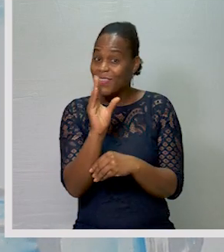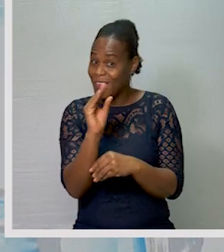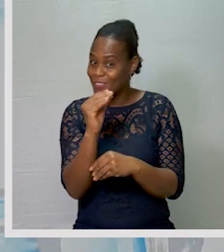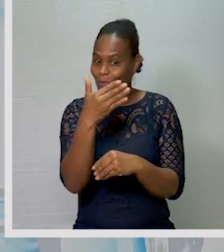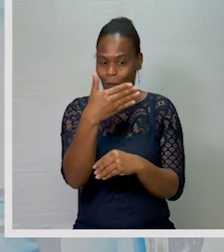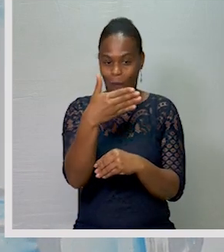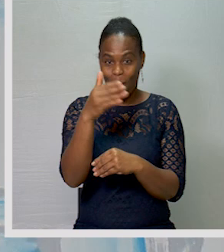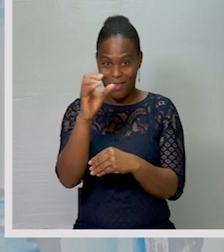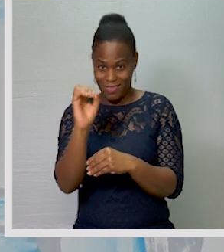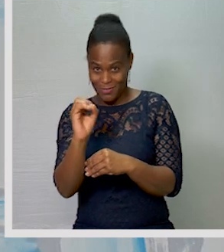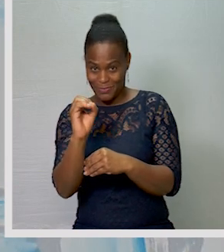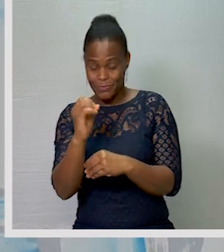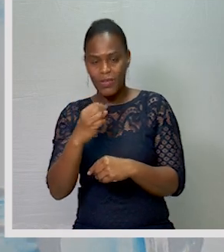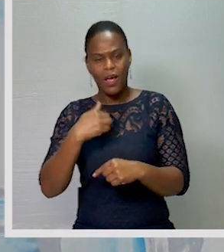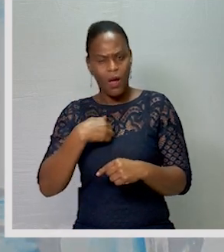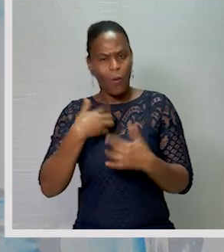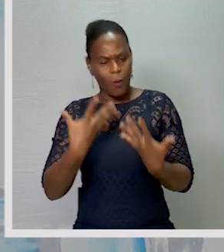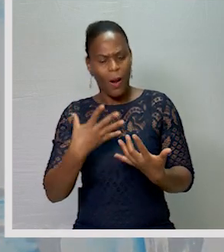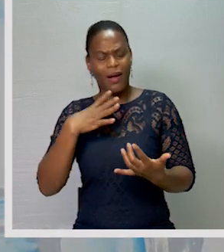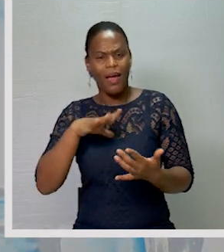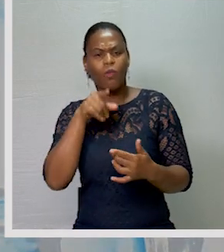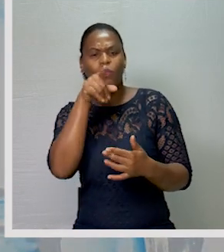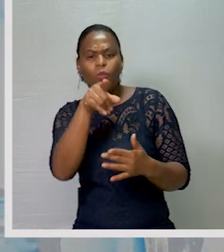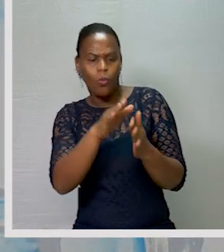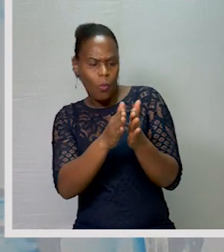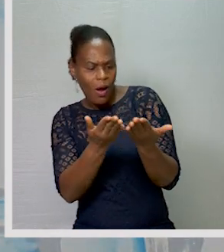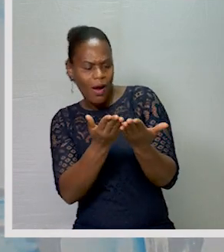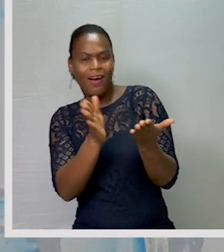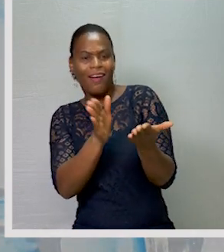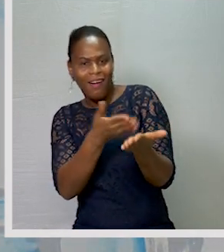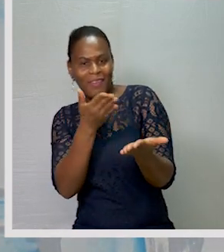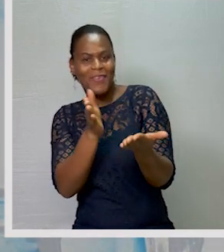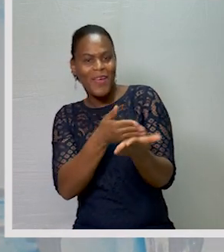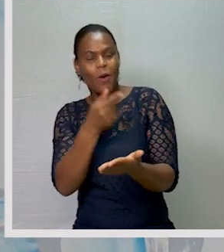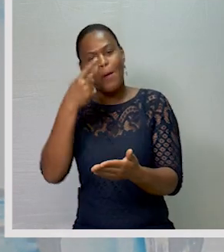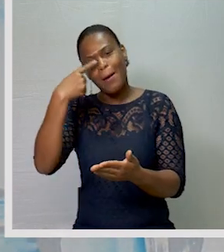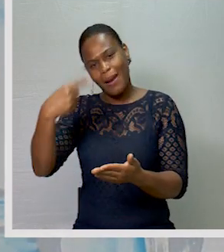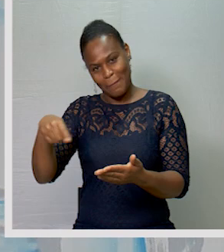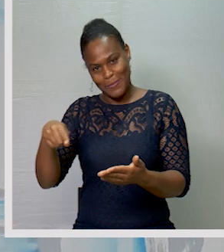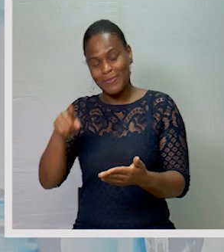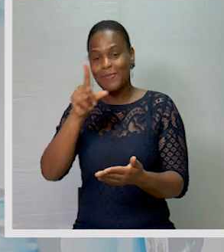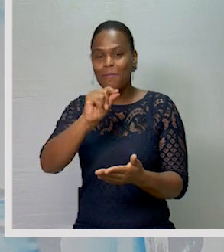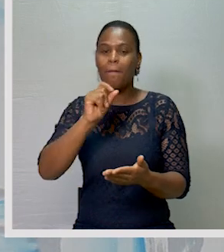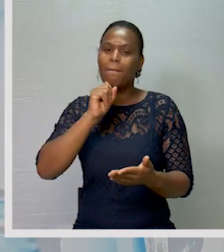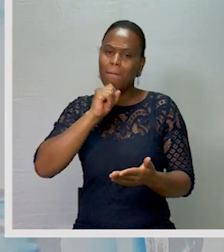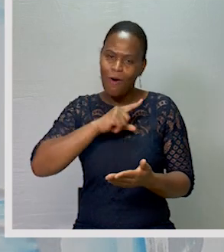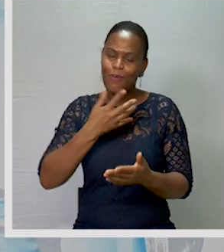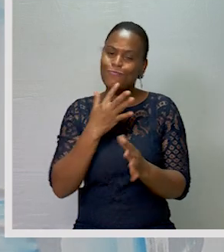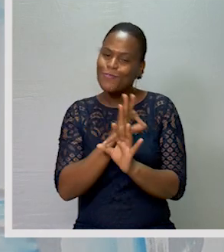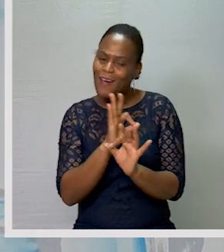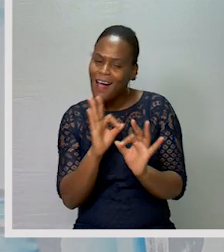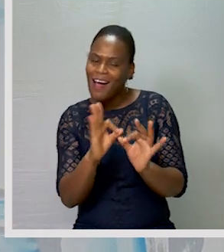gostaria que pegassem o caderno, um lápis e podem